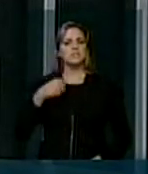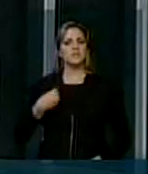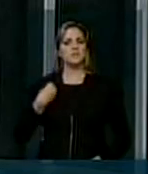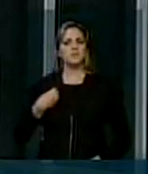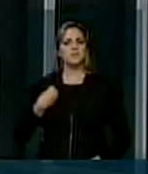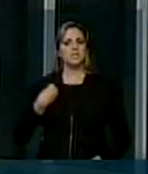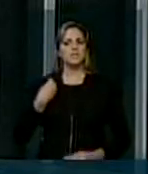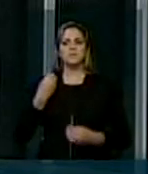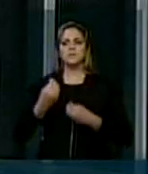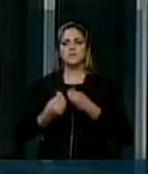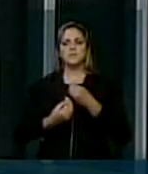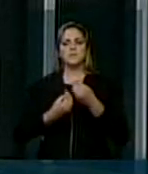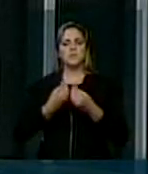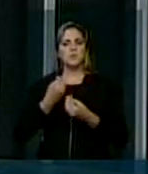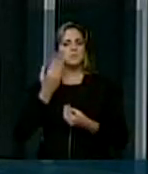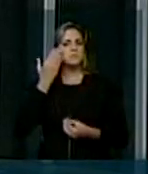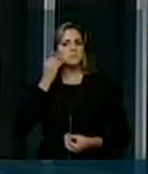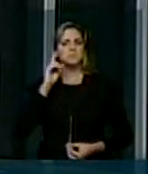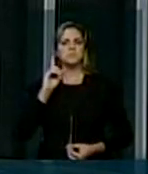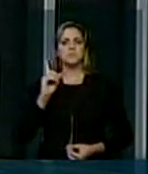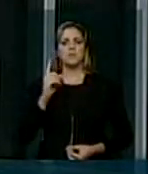inexplicavelmente sem cérebro,